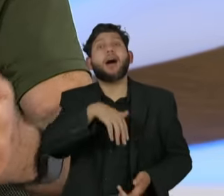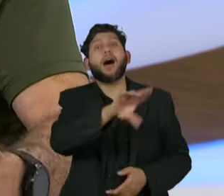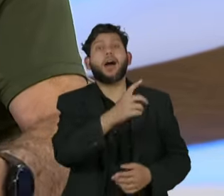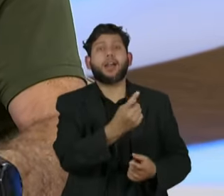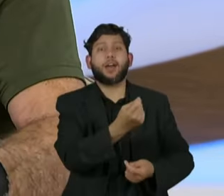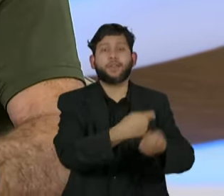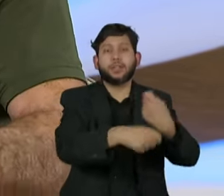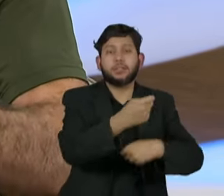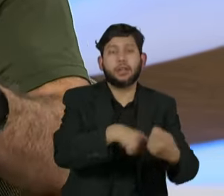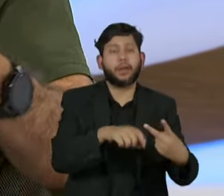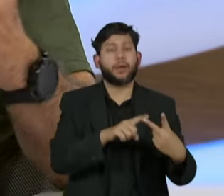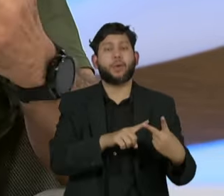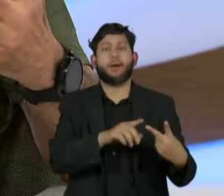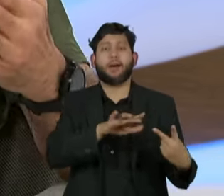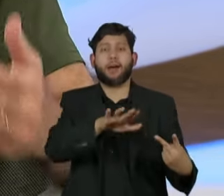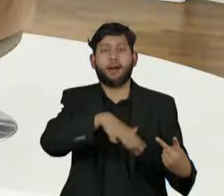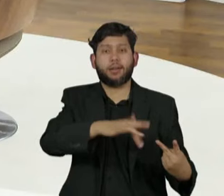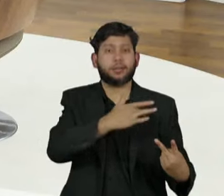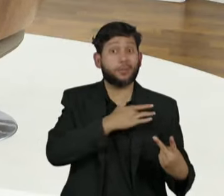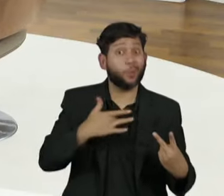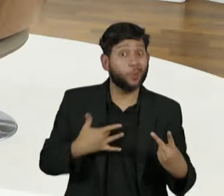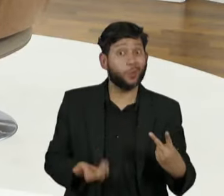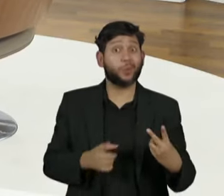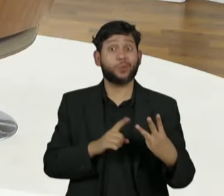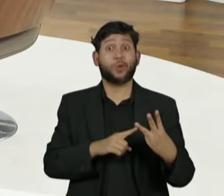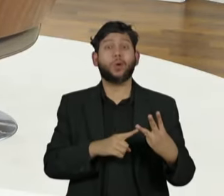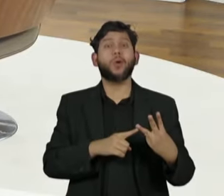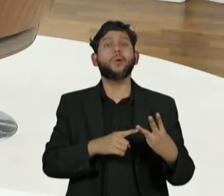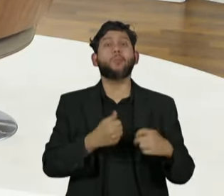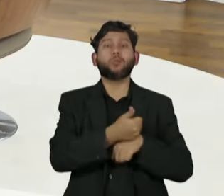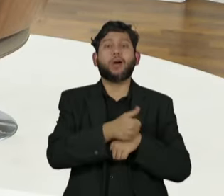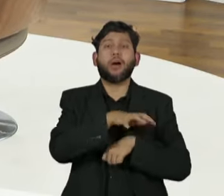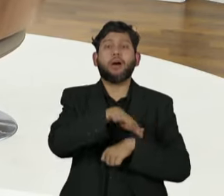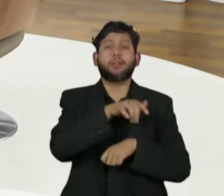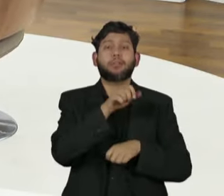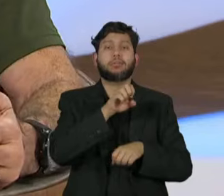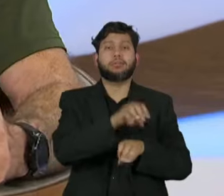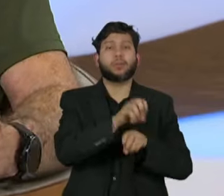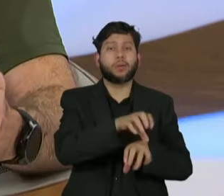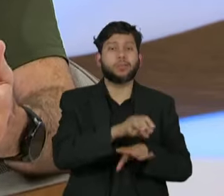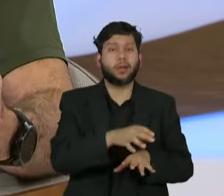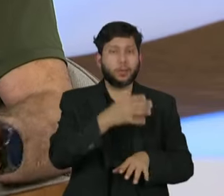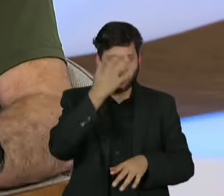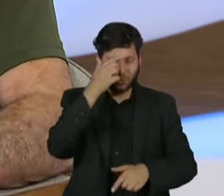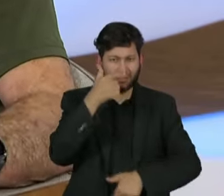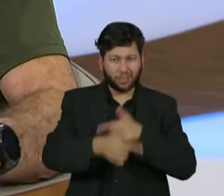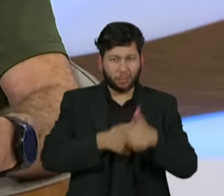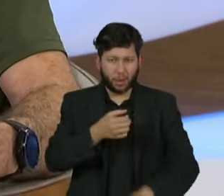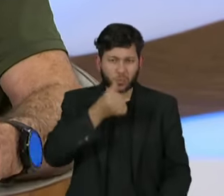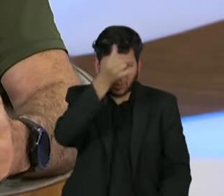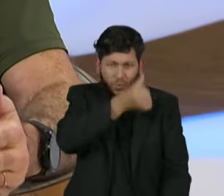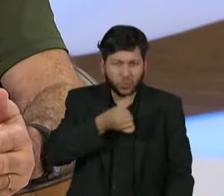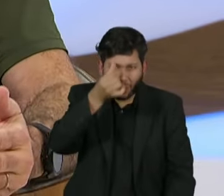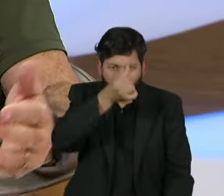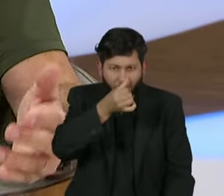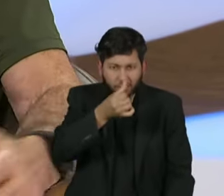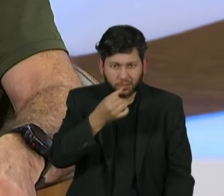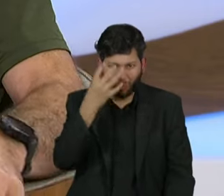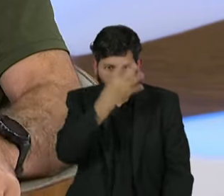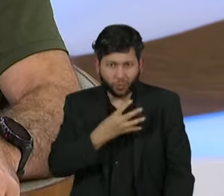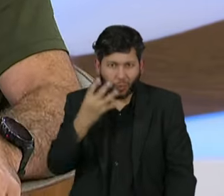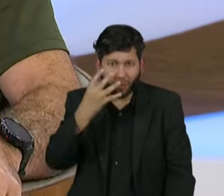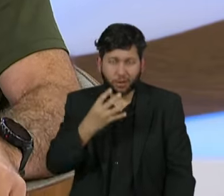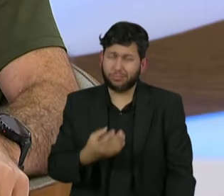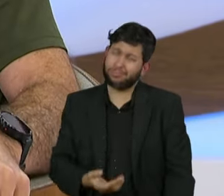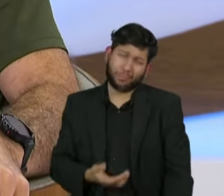Quando você vai passar saúde como você vai para muitas profissões de educação as pessoas não estão trabalhando 6 horas por dia nem quatro nem três